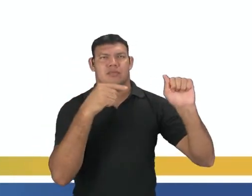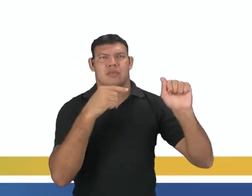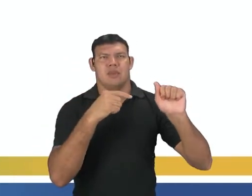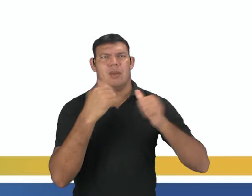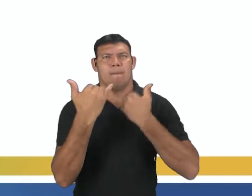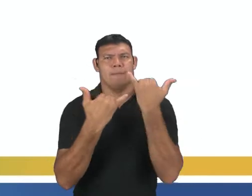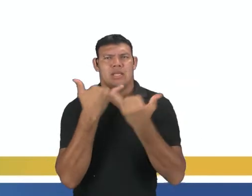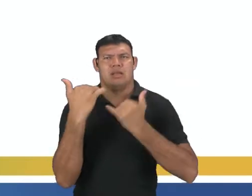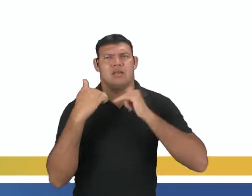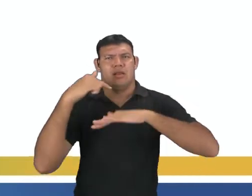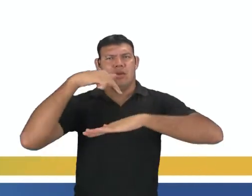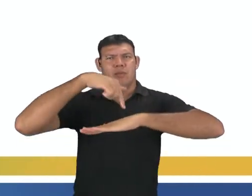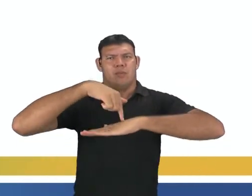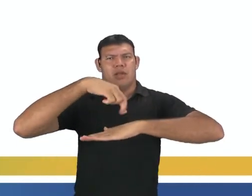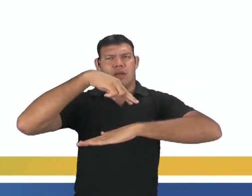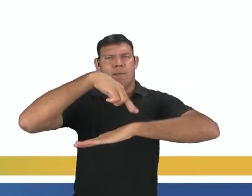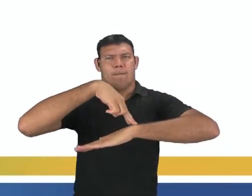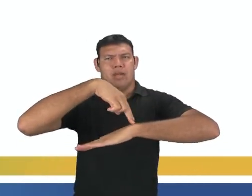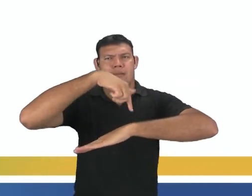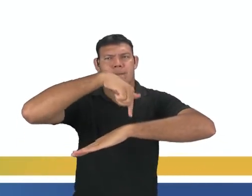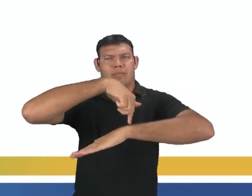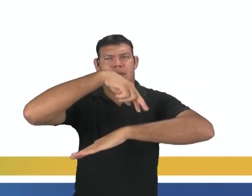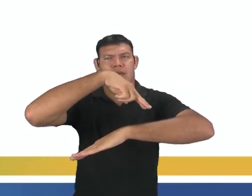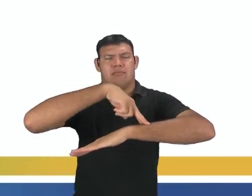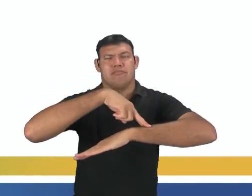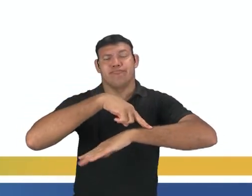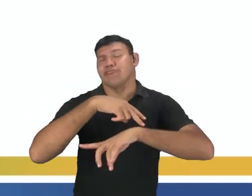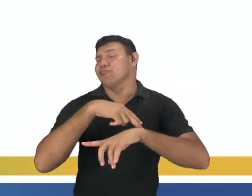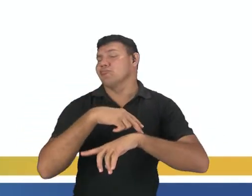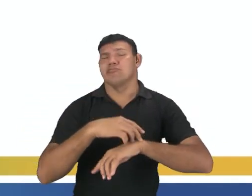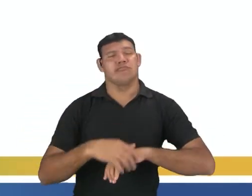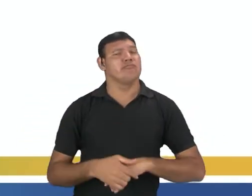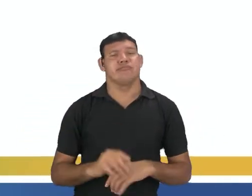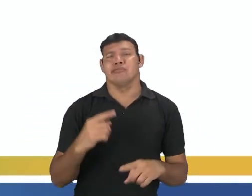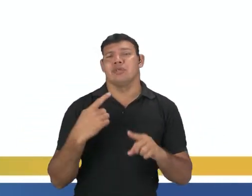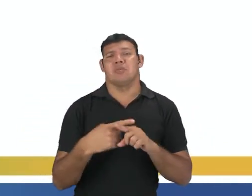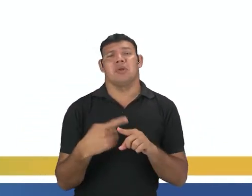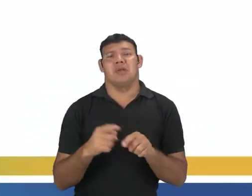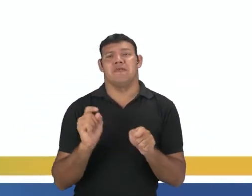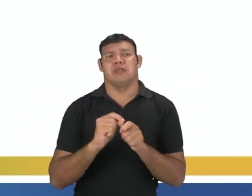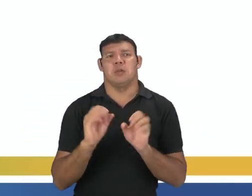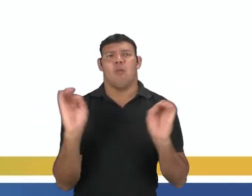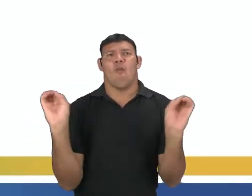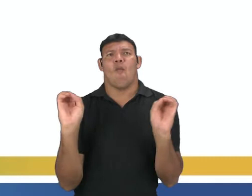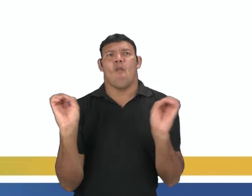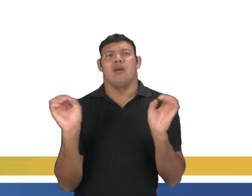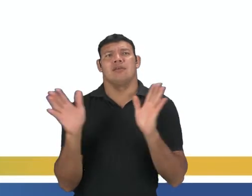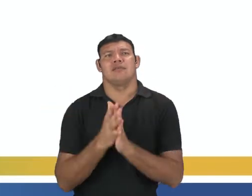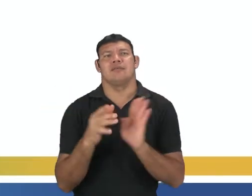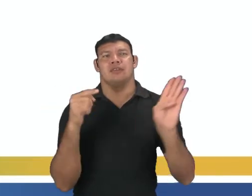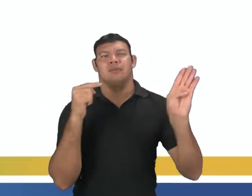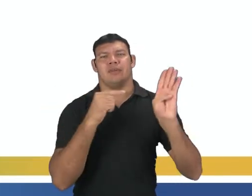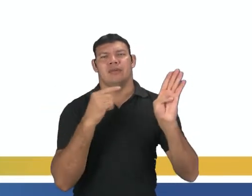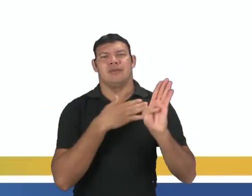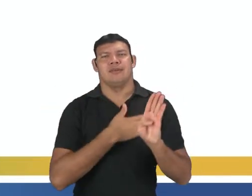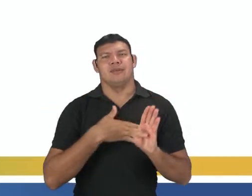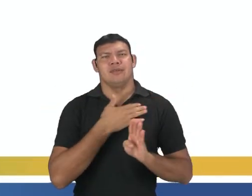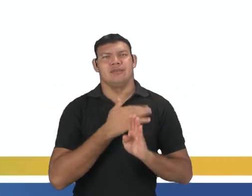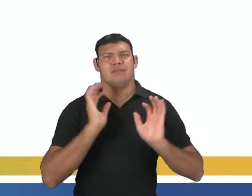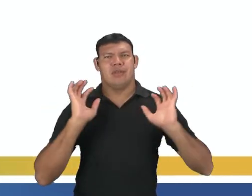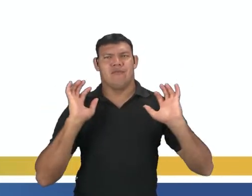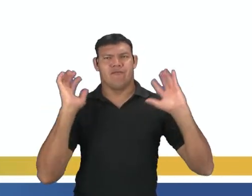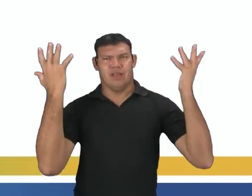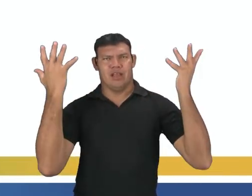brincava? Não, por quê? Porque ela não fazia nada. B, gostava de festa? Não, nós vimos